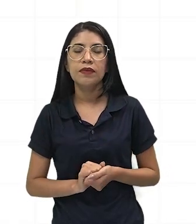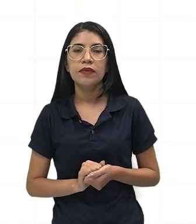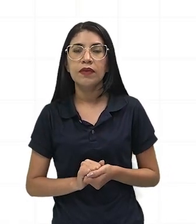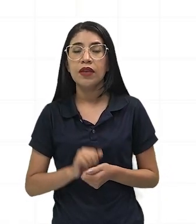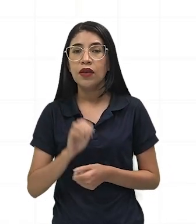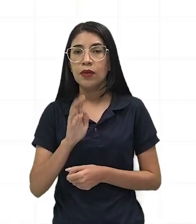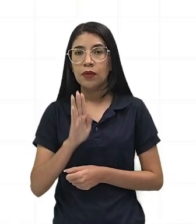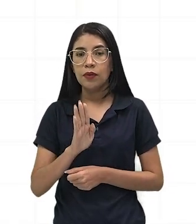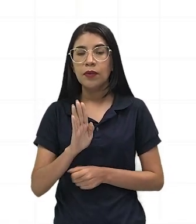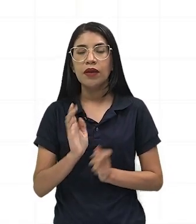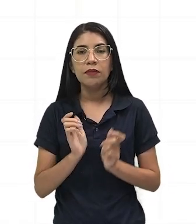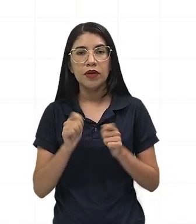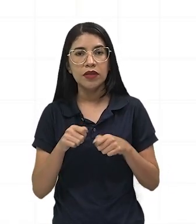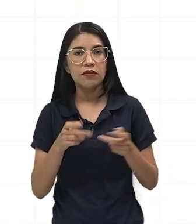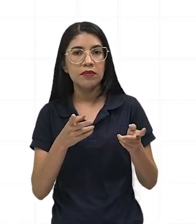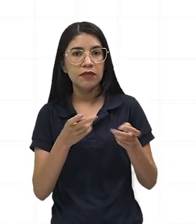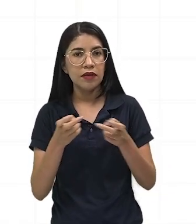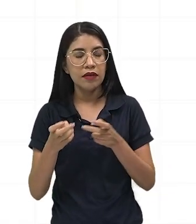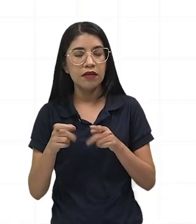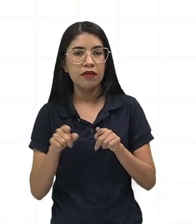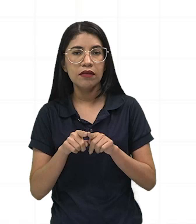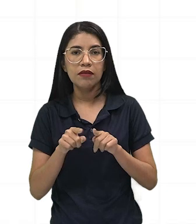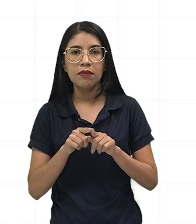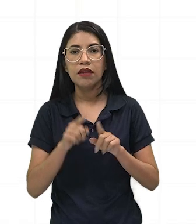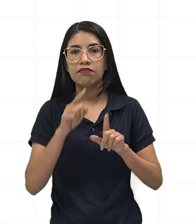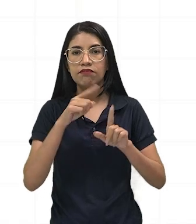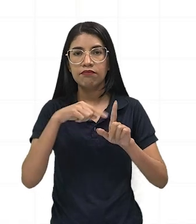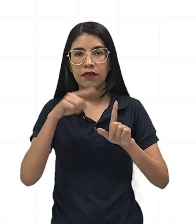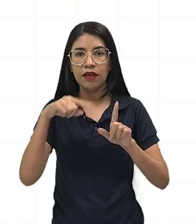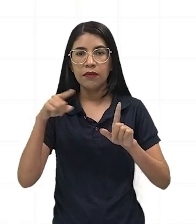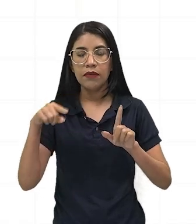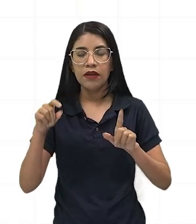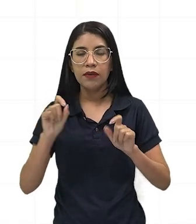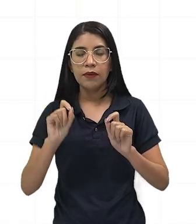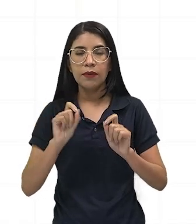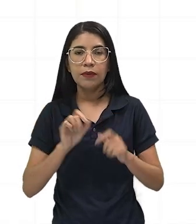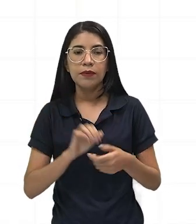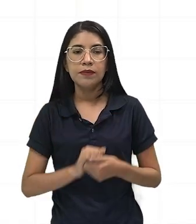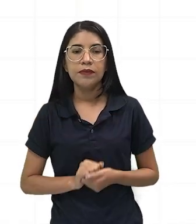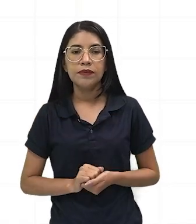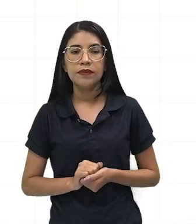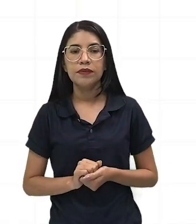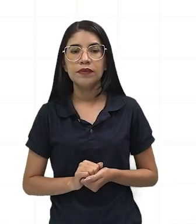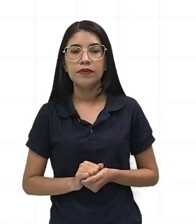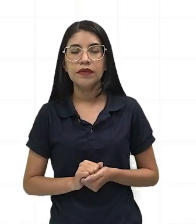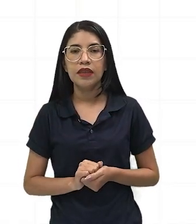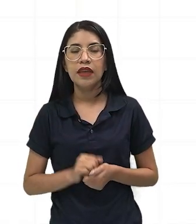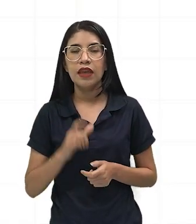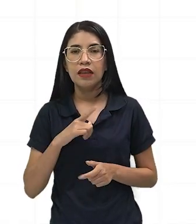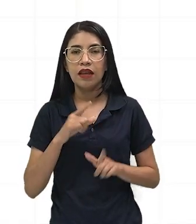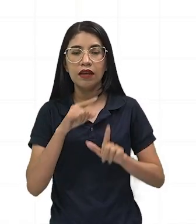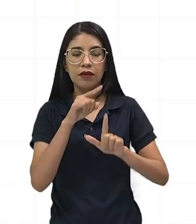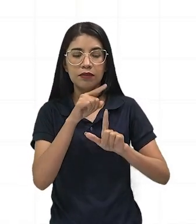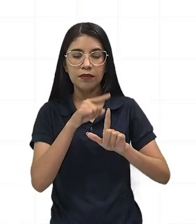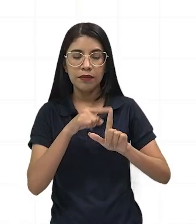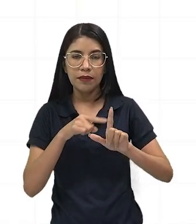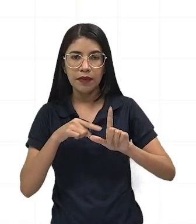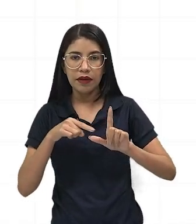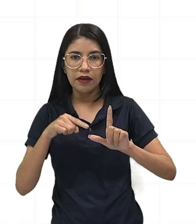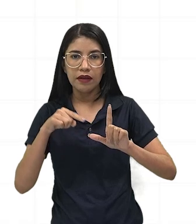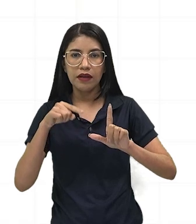B. Conseguimos visualizar também, né, que ele, ó, quando ele tem essa queda aqui na linha,